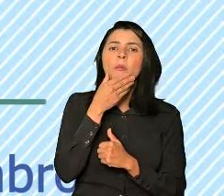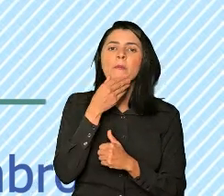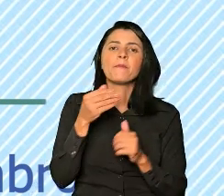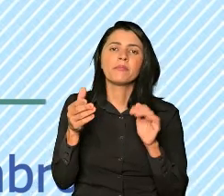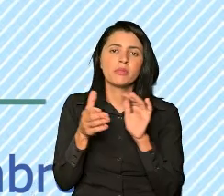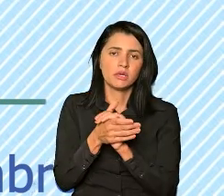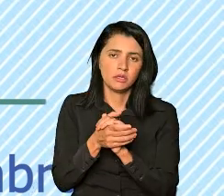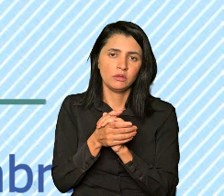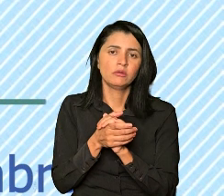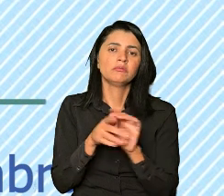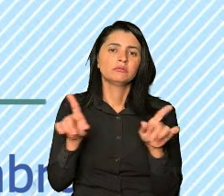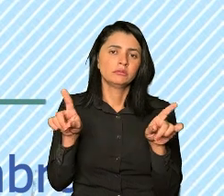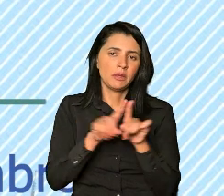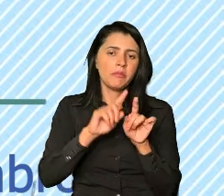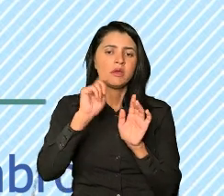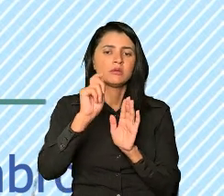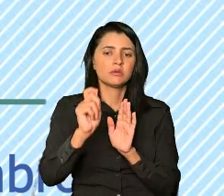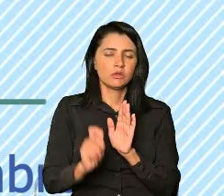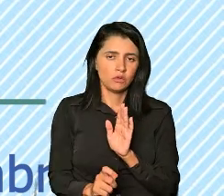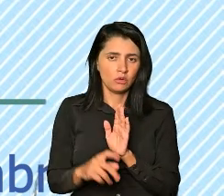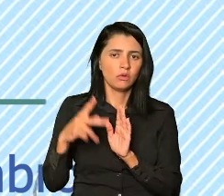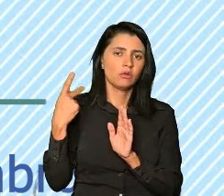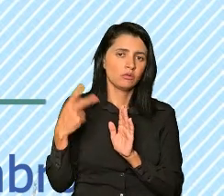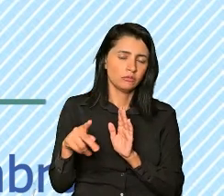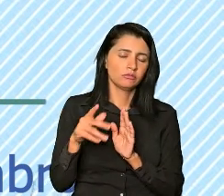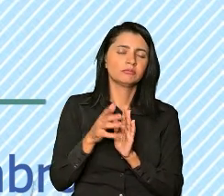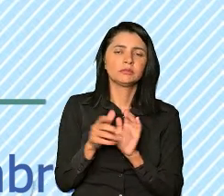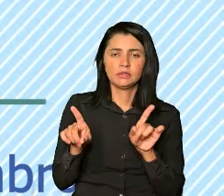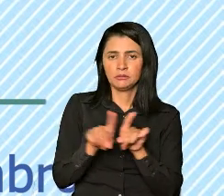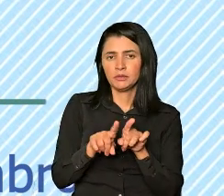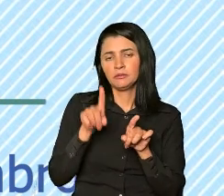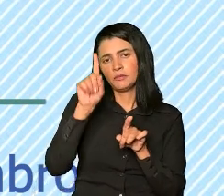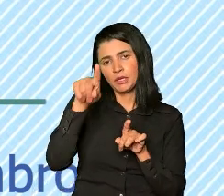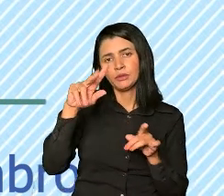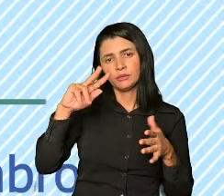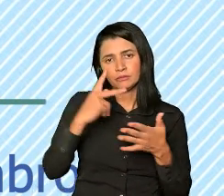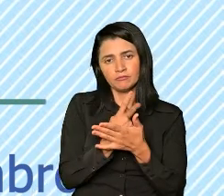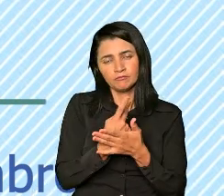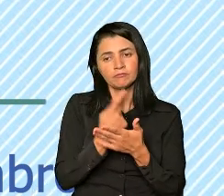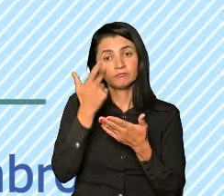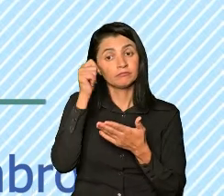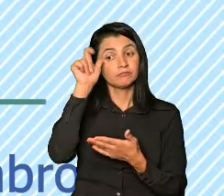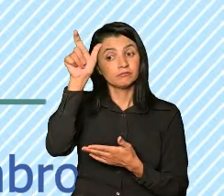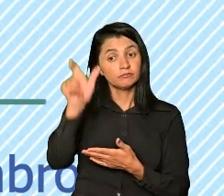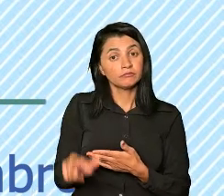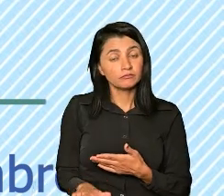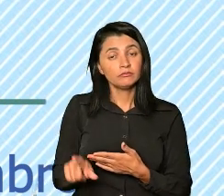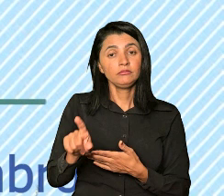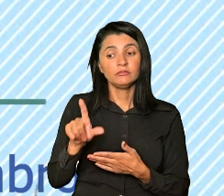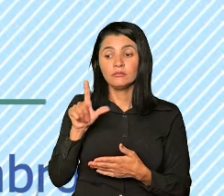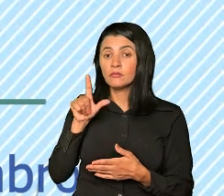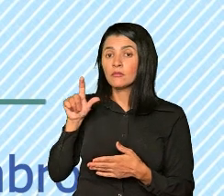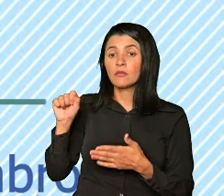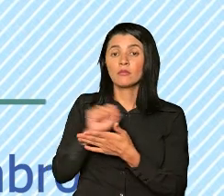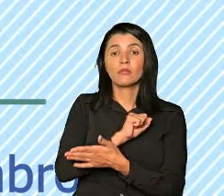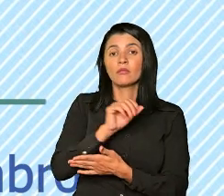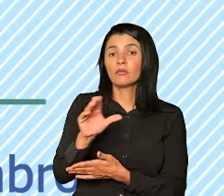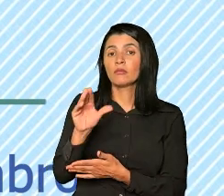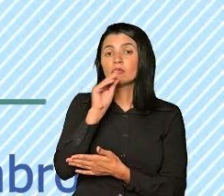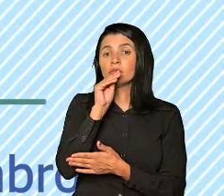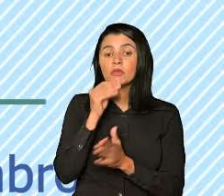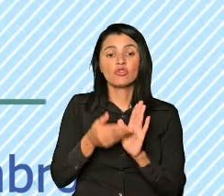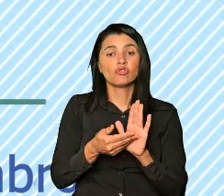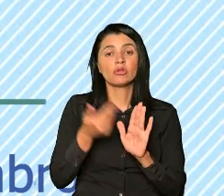que também era escritor, o escritor Filindo de Almeida. É isso que ocorre. Uma mulher que é silenciada da